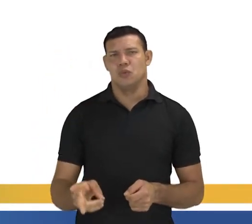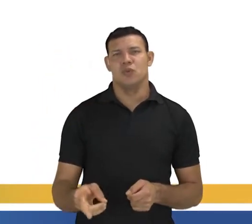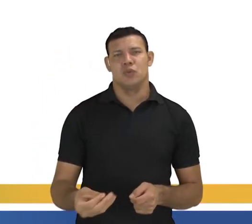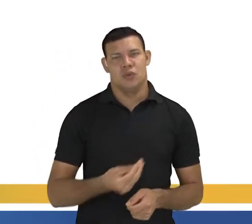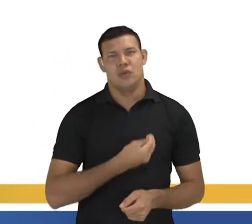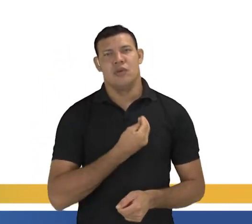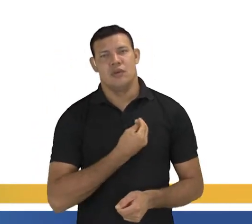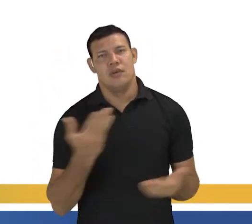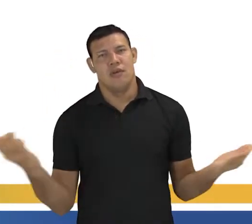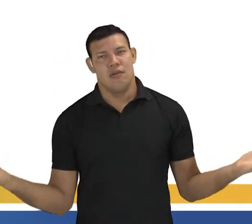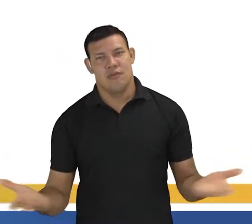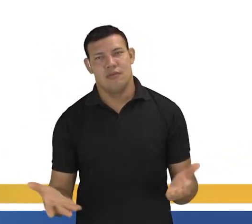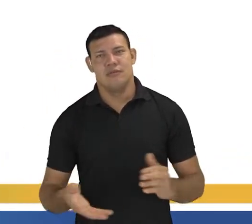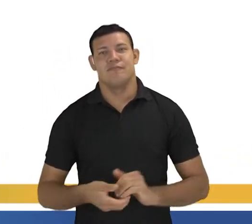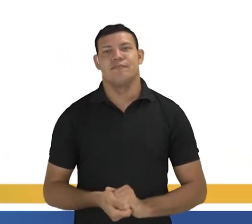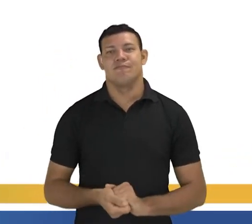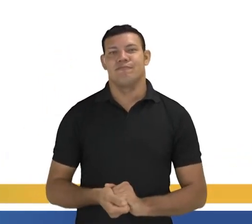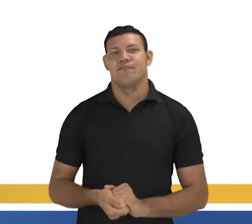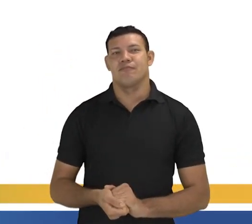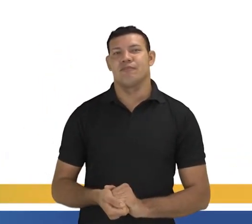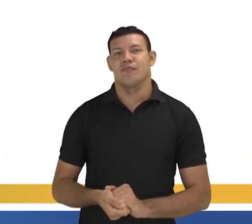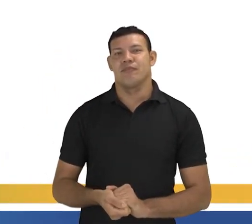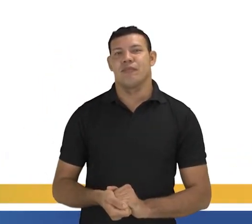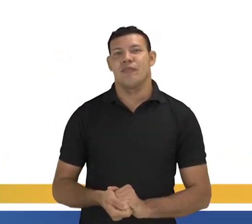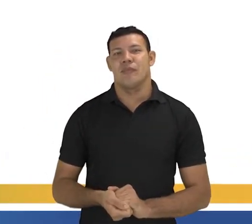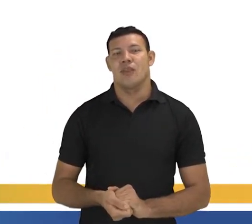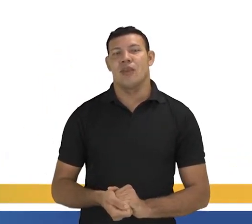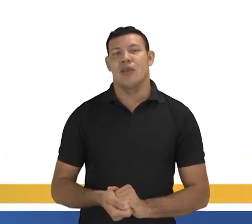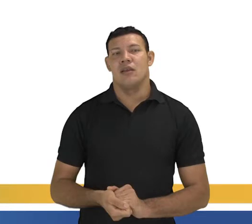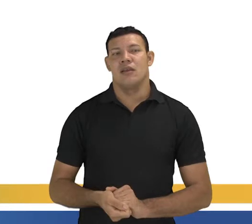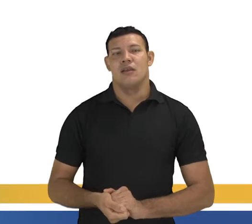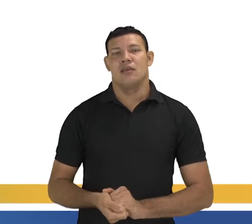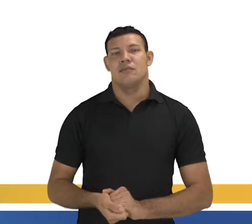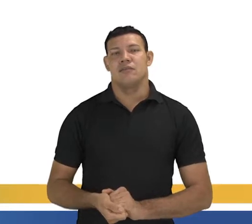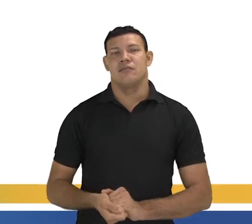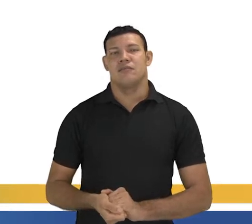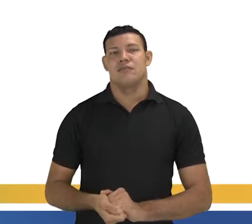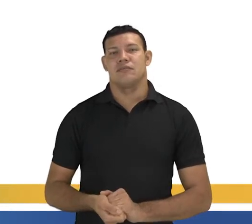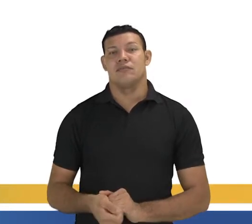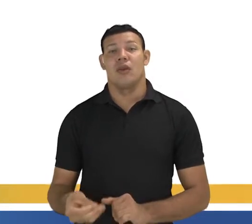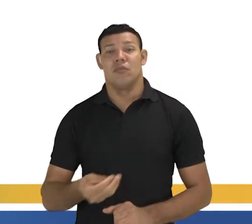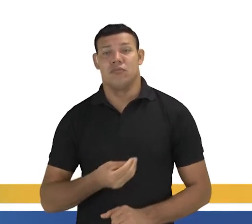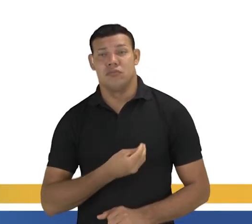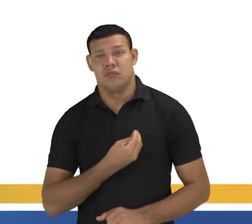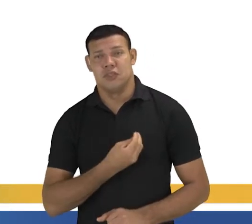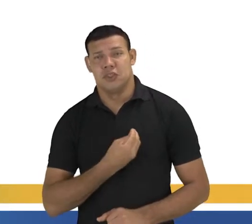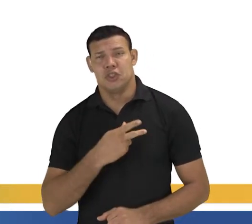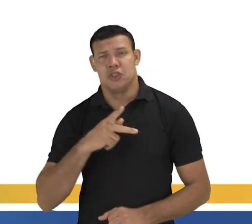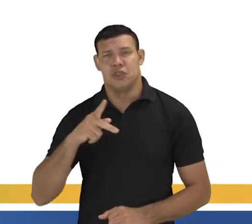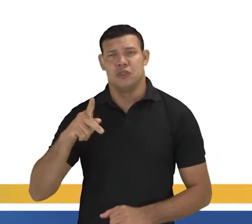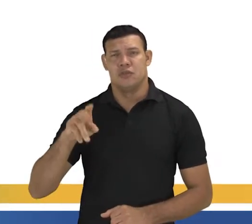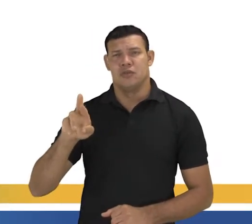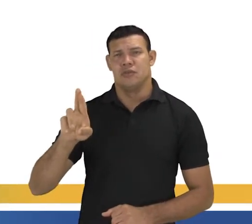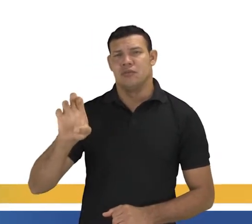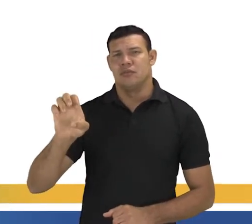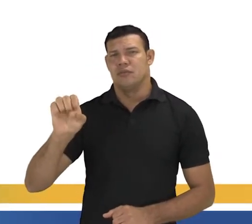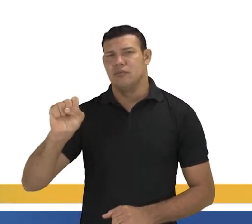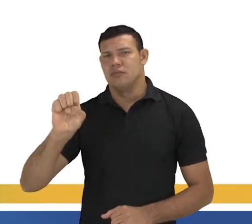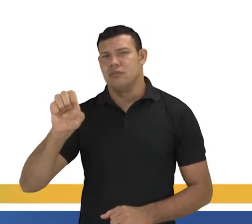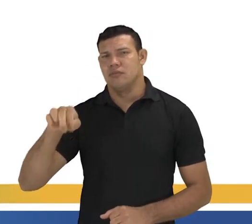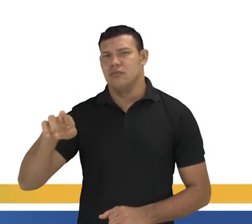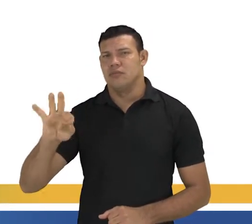present perfect, que também significa isso, o present perfect continuous ele enfatiza nessa questão. Uma atividade iniciada